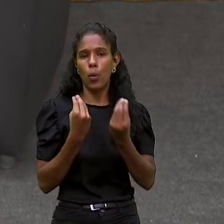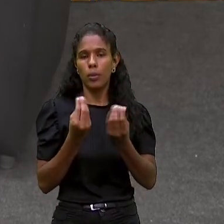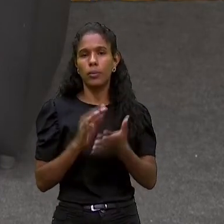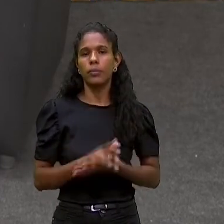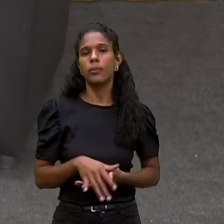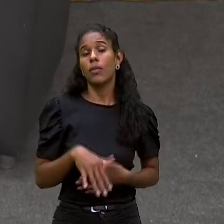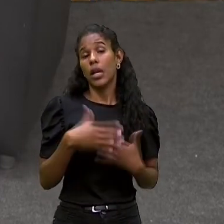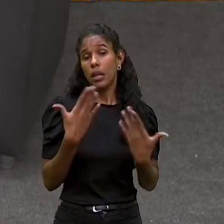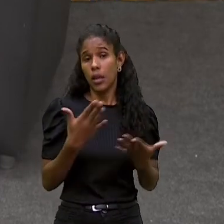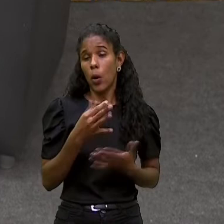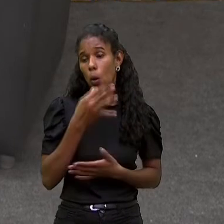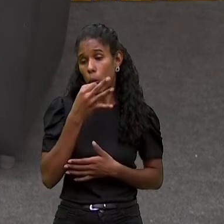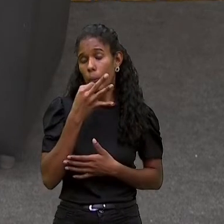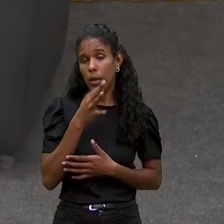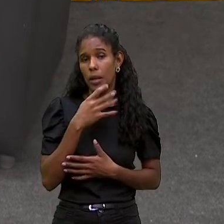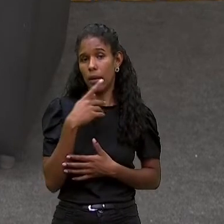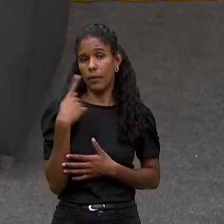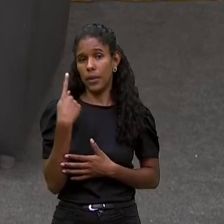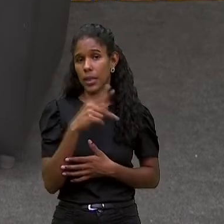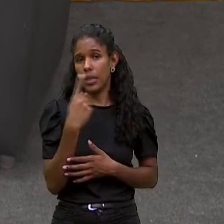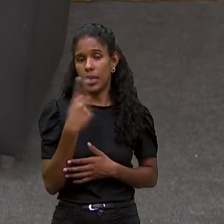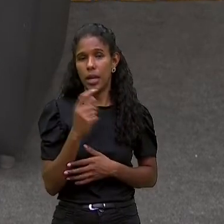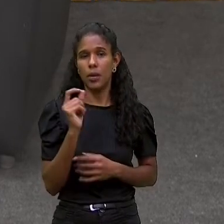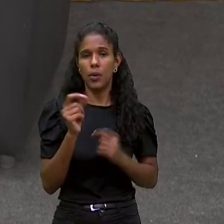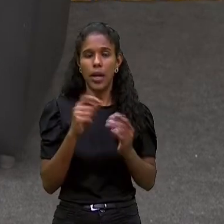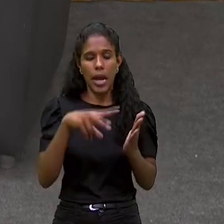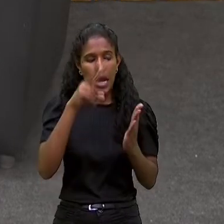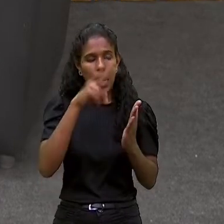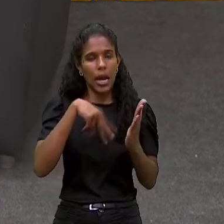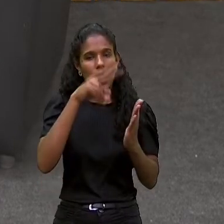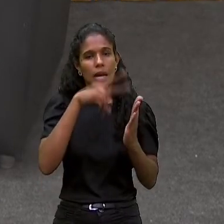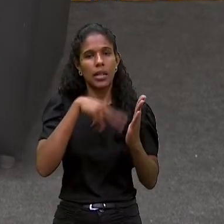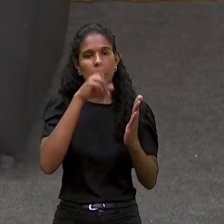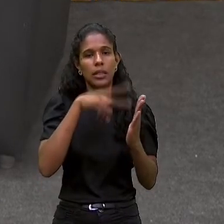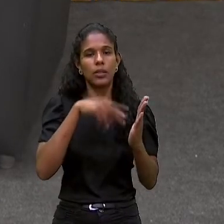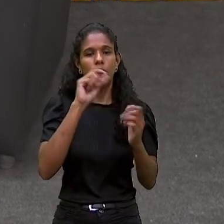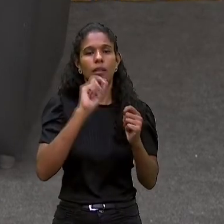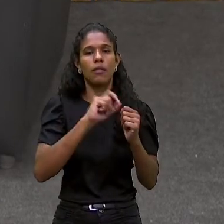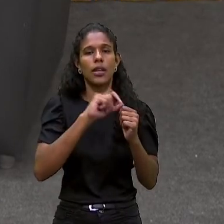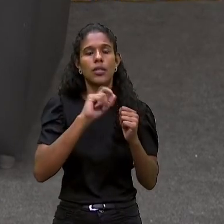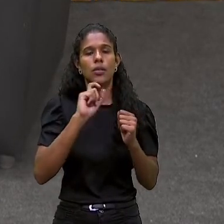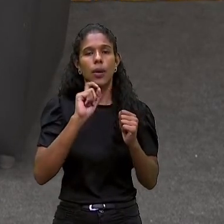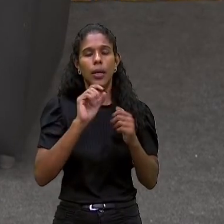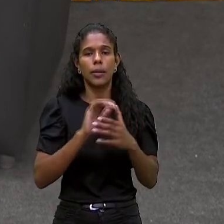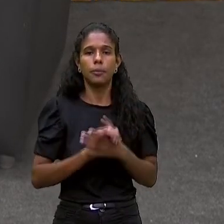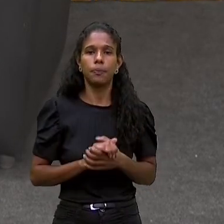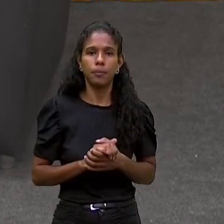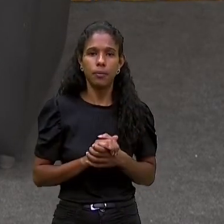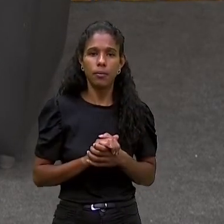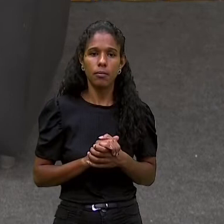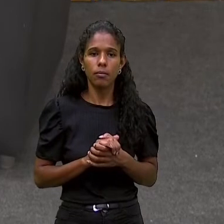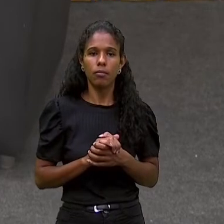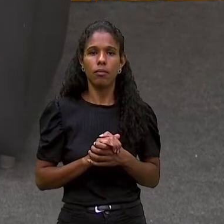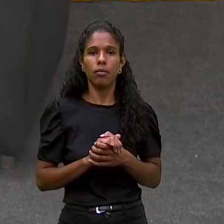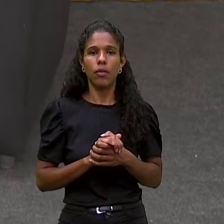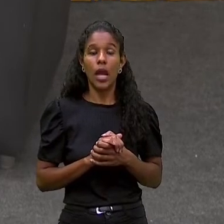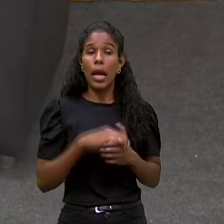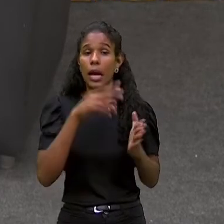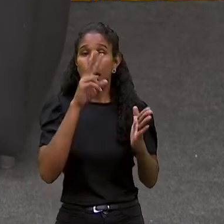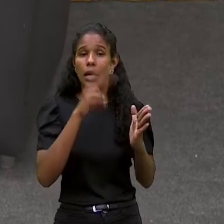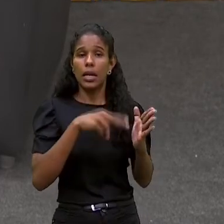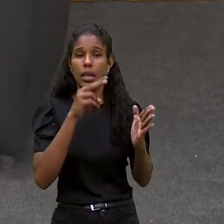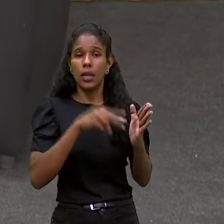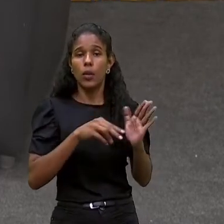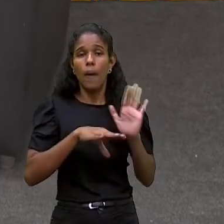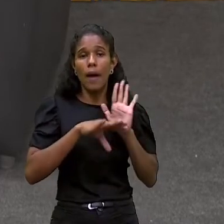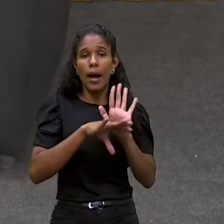a leitura, ela te joga num outro mundo e permite que a sua inteligência